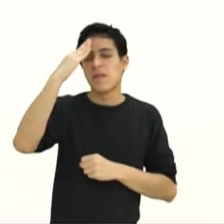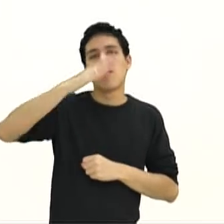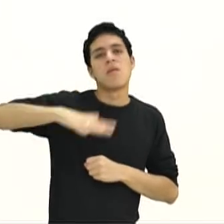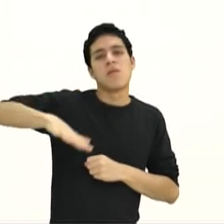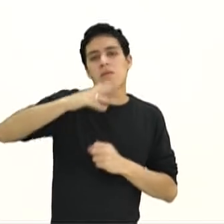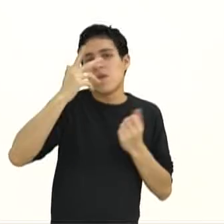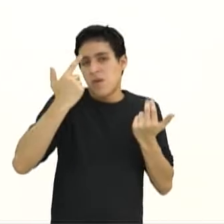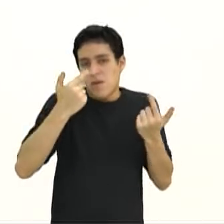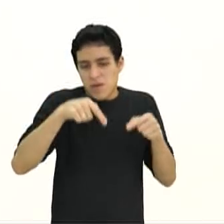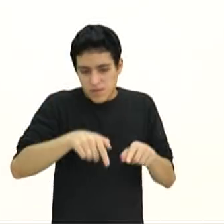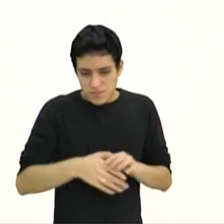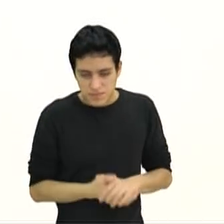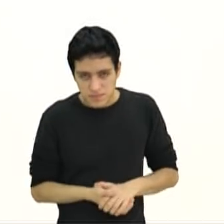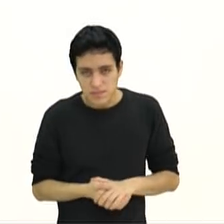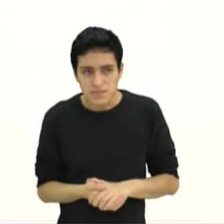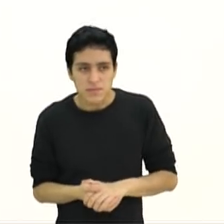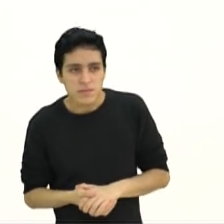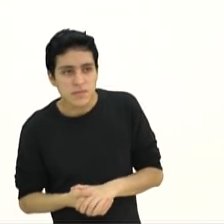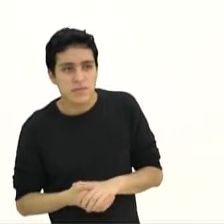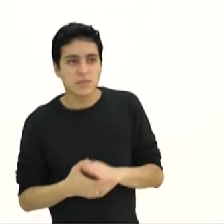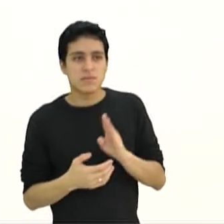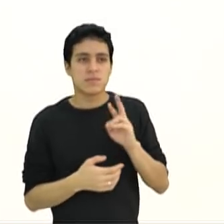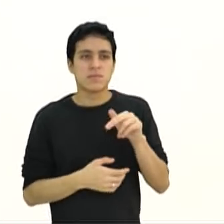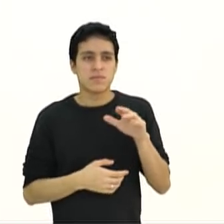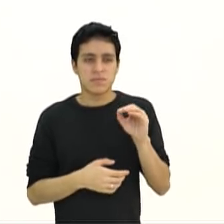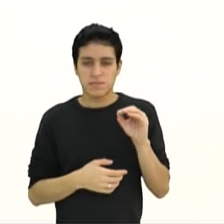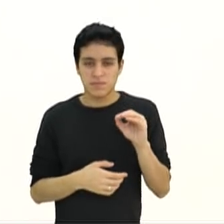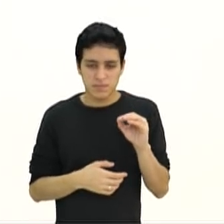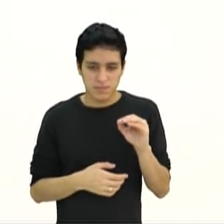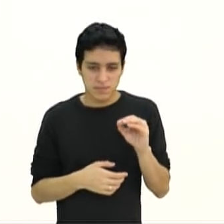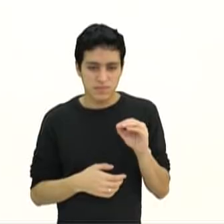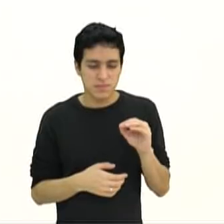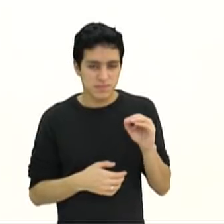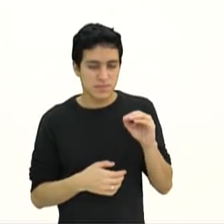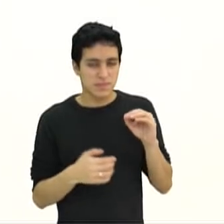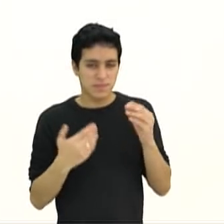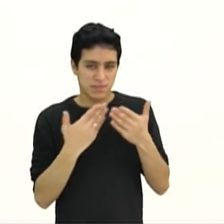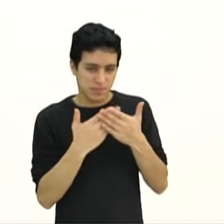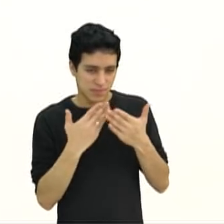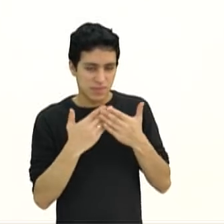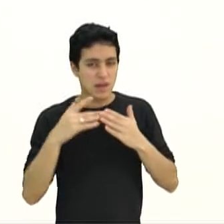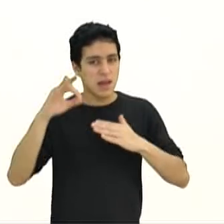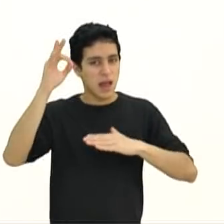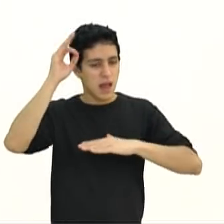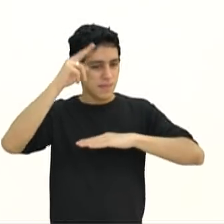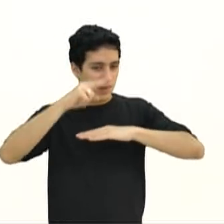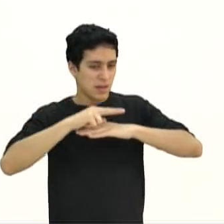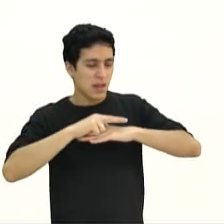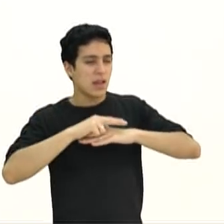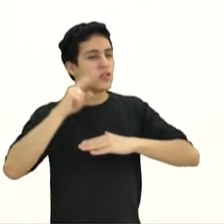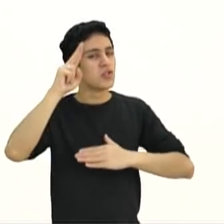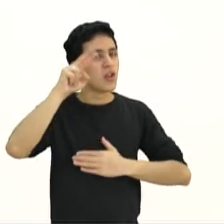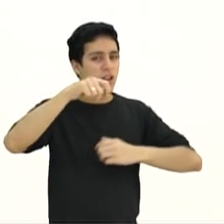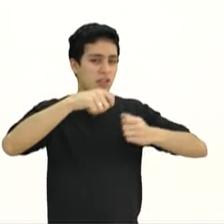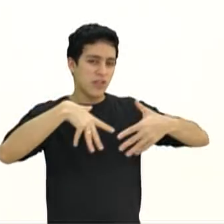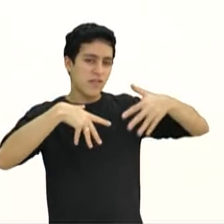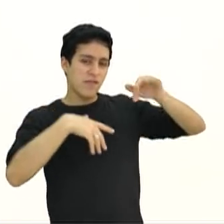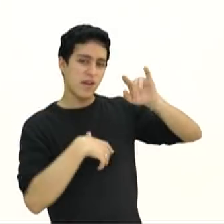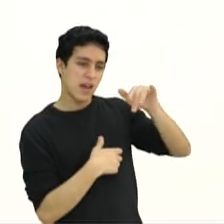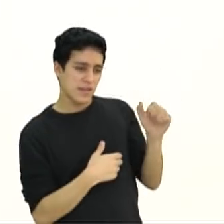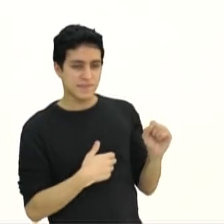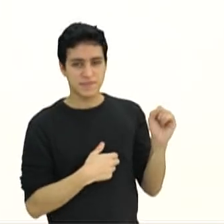este. Bruno Bettelheim, em A Psicanálise dos Contos de Fada, diz que a tarefa